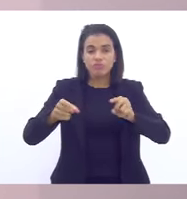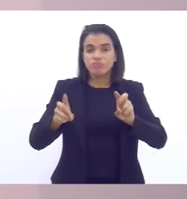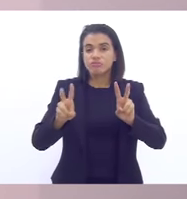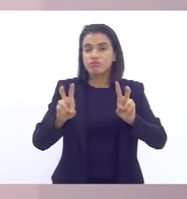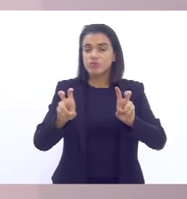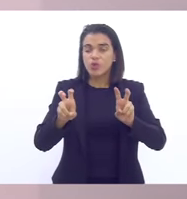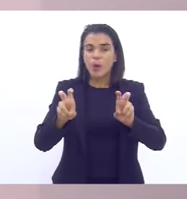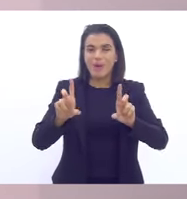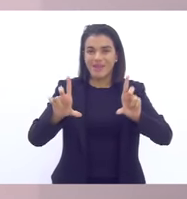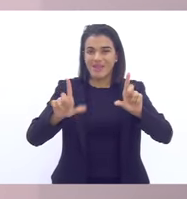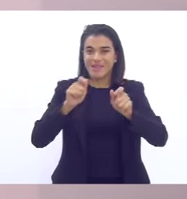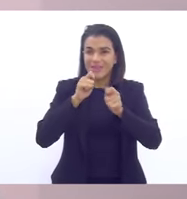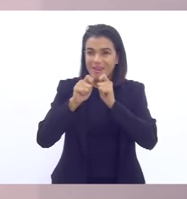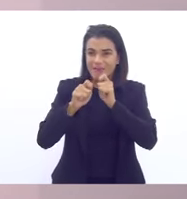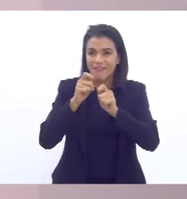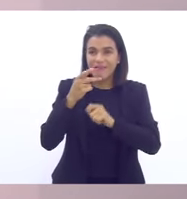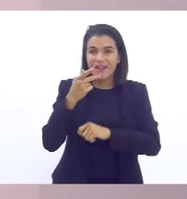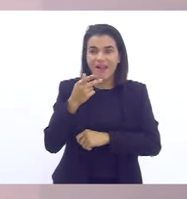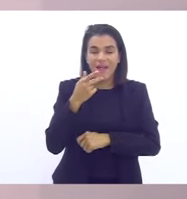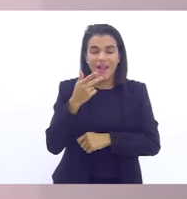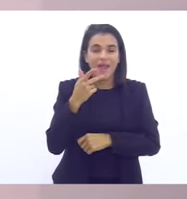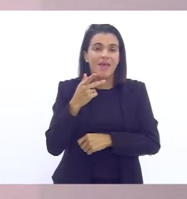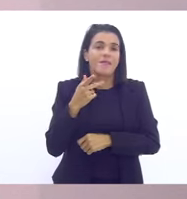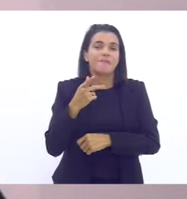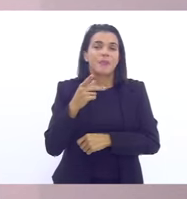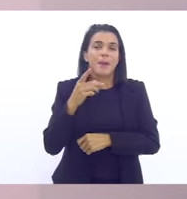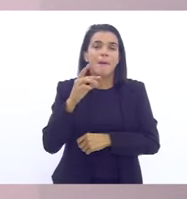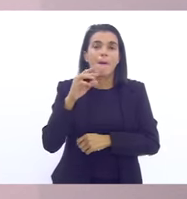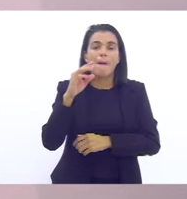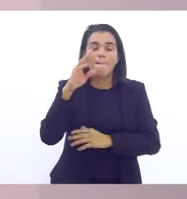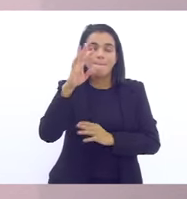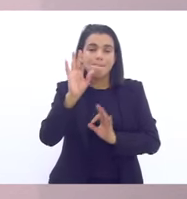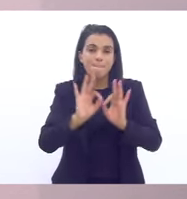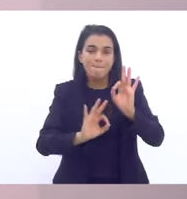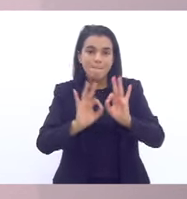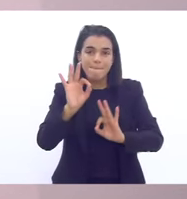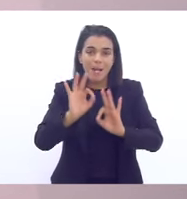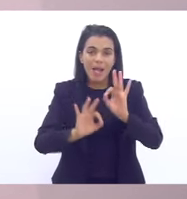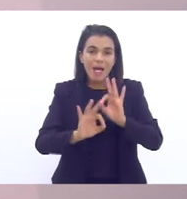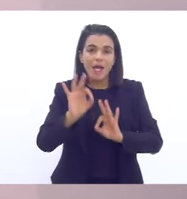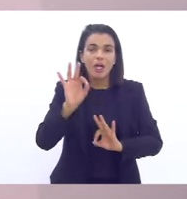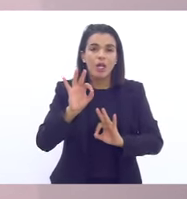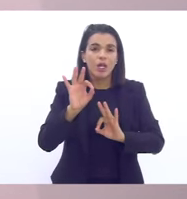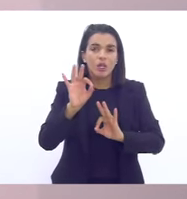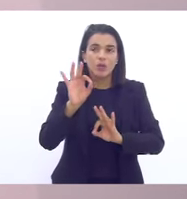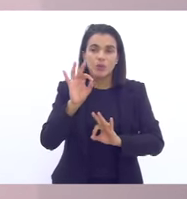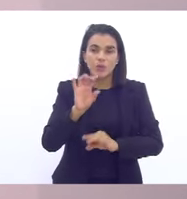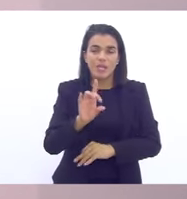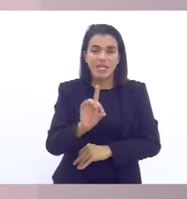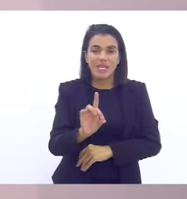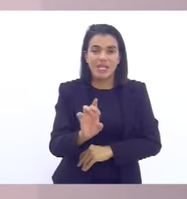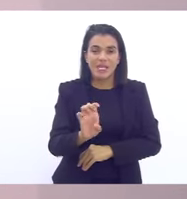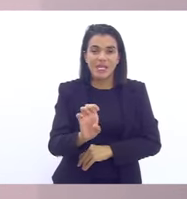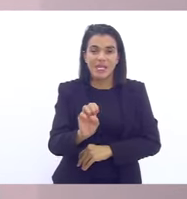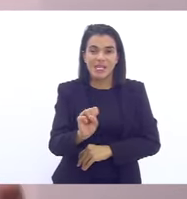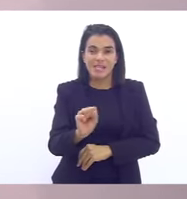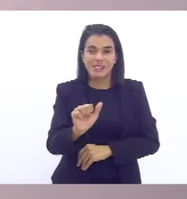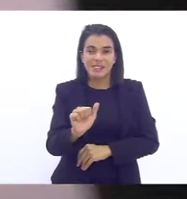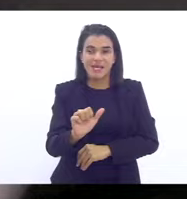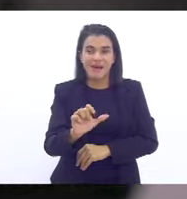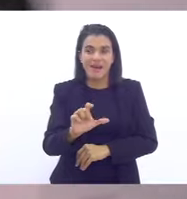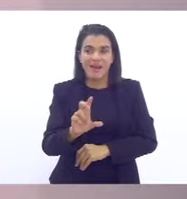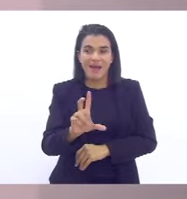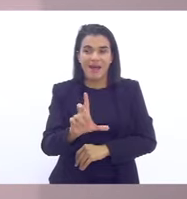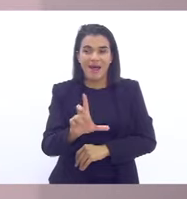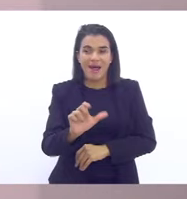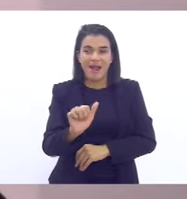imprensa chama de plano de desalavancagem da Enel na Itália, que ela teria um endividamento de 60 bilhões